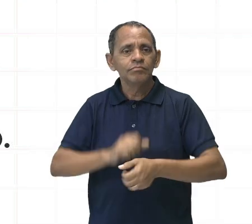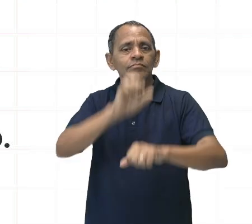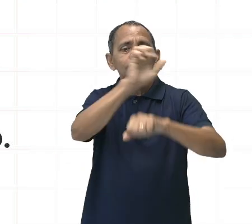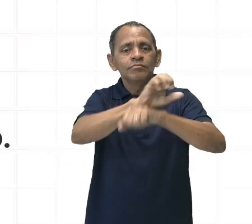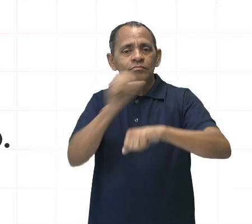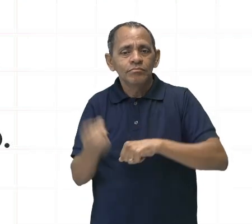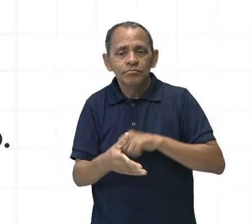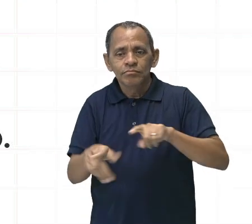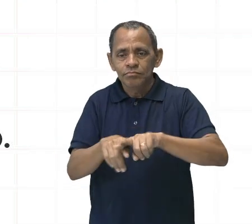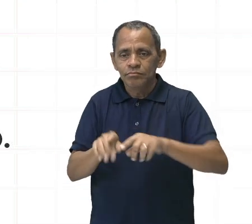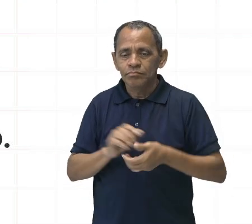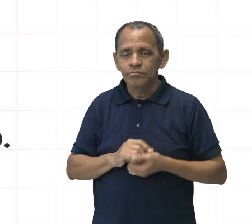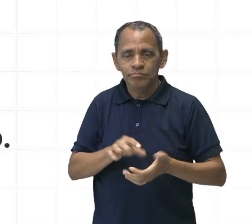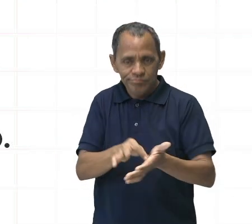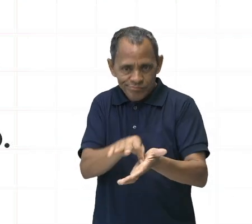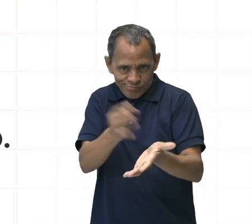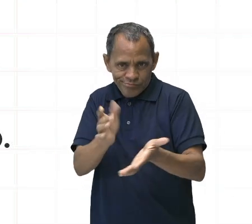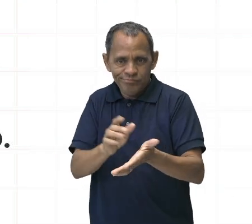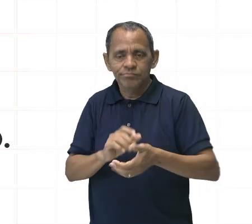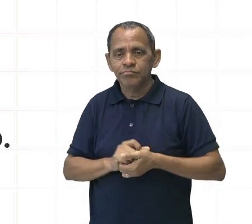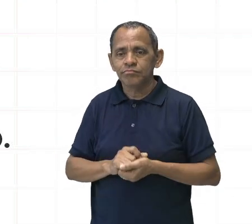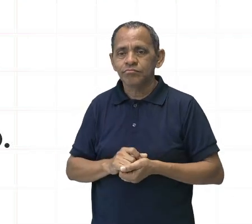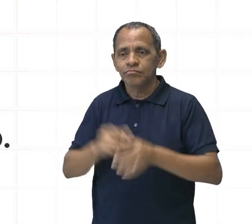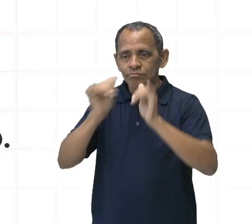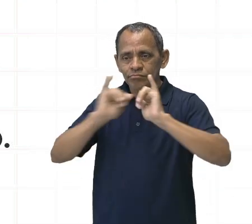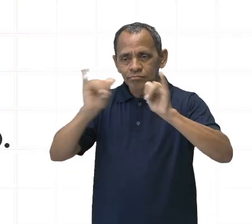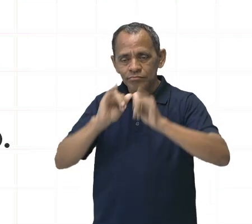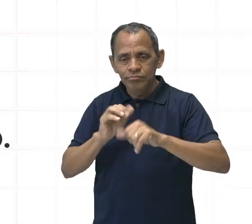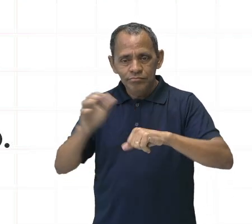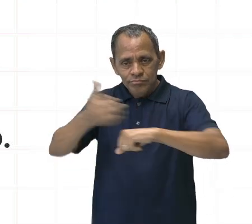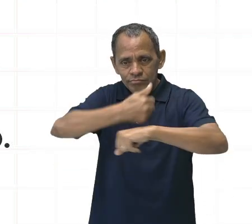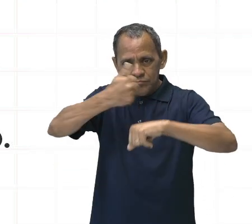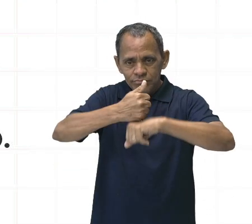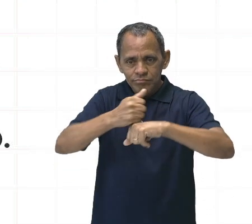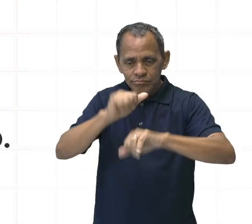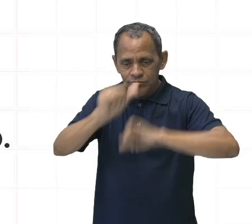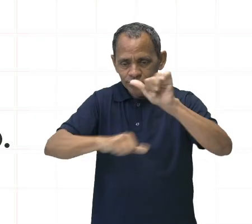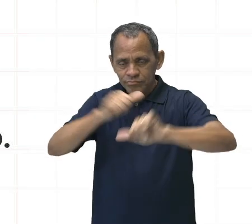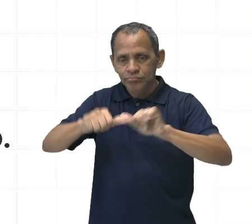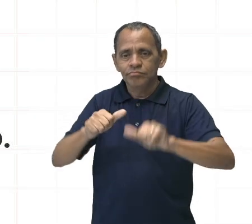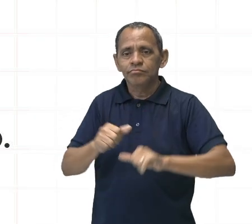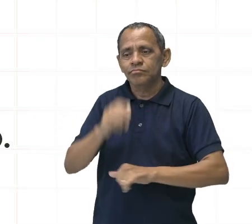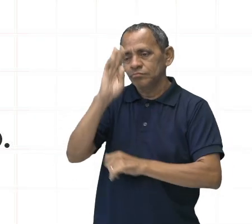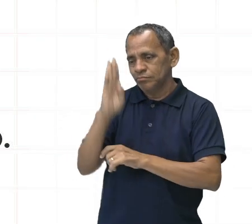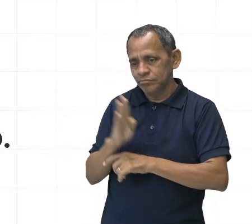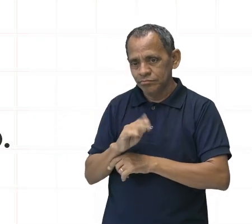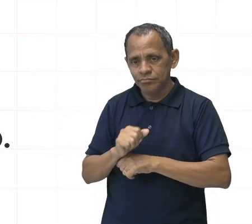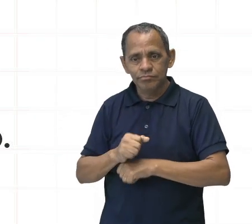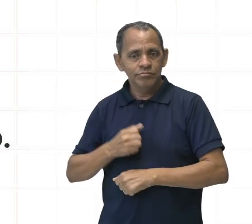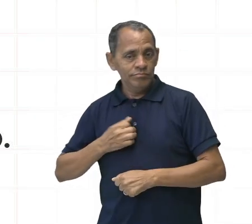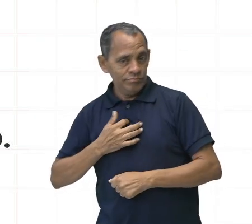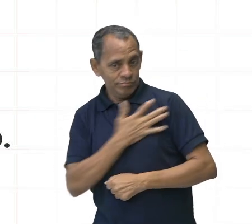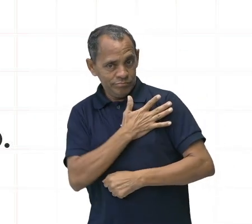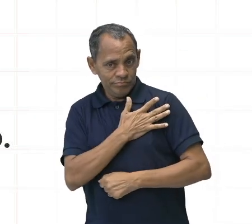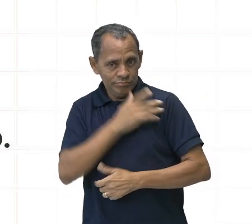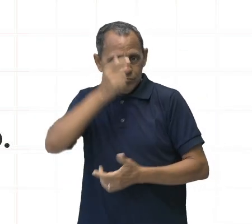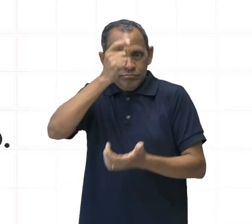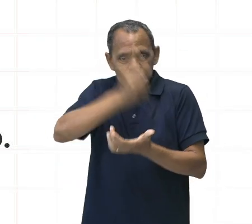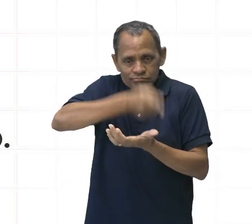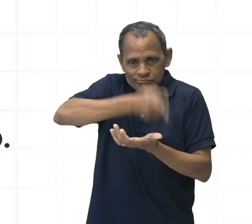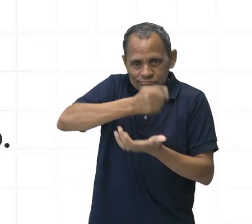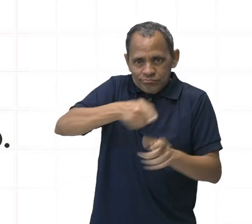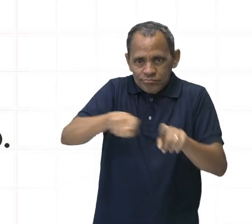Constituição ao país e anunciou o golpe que transformaria o Brasil em uma ditadura conhecida como o Estado